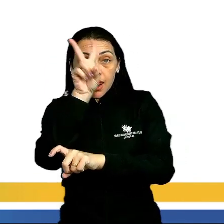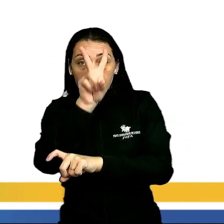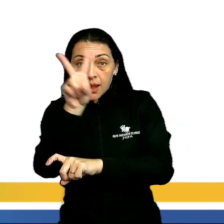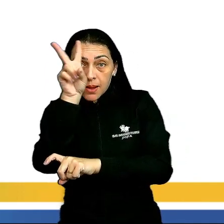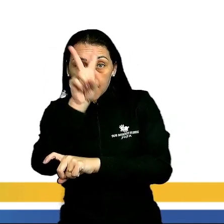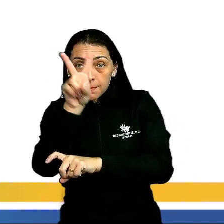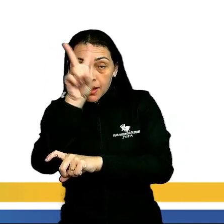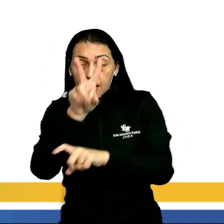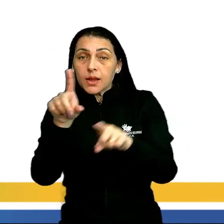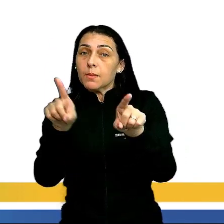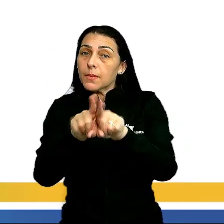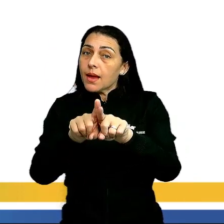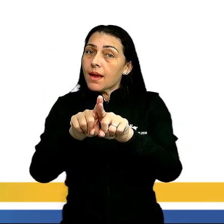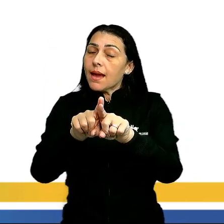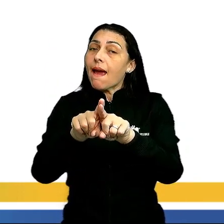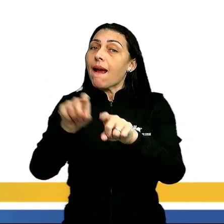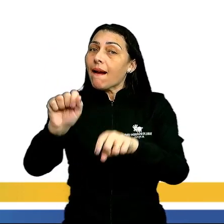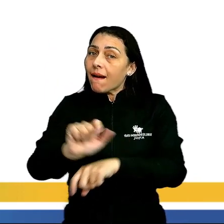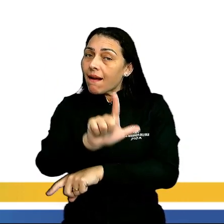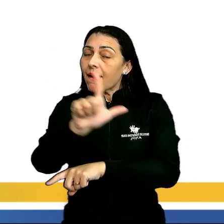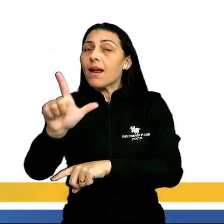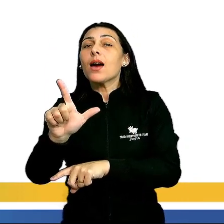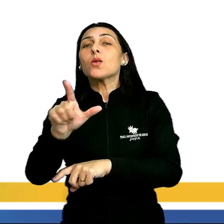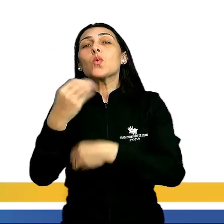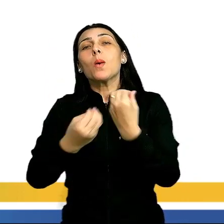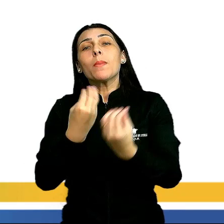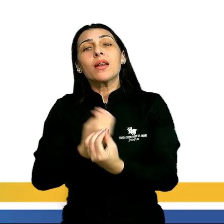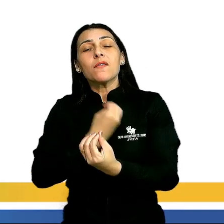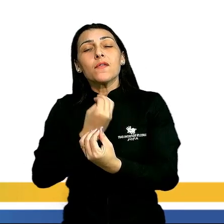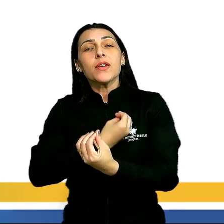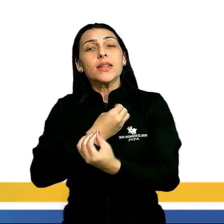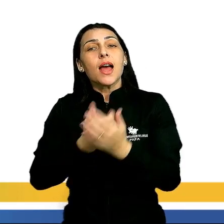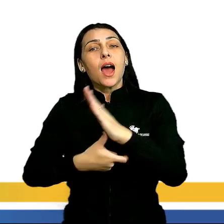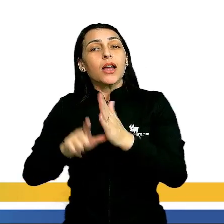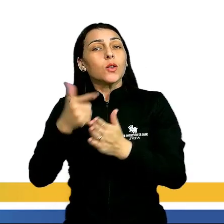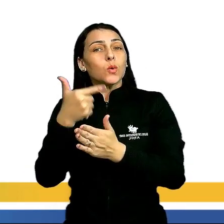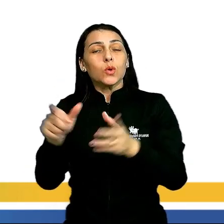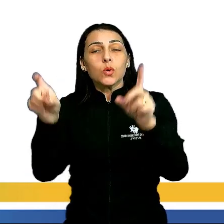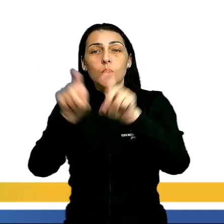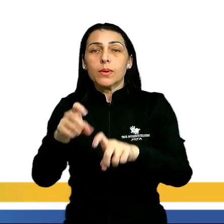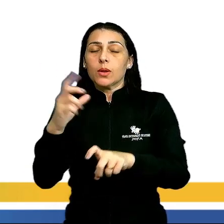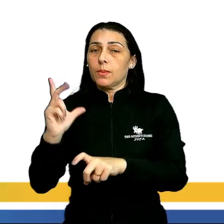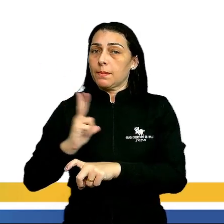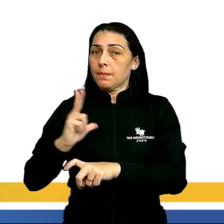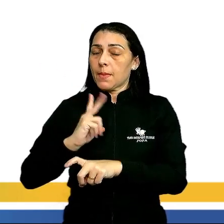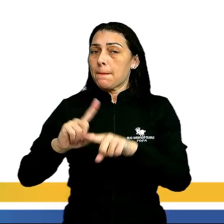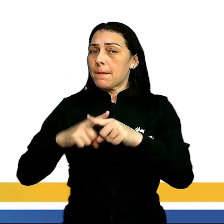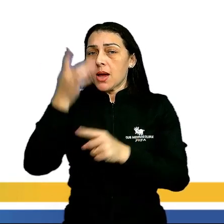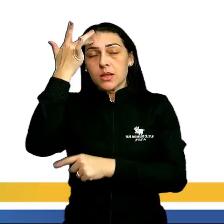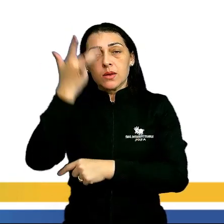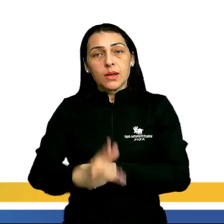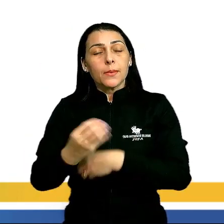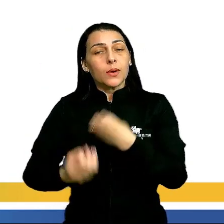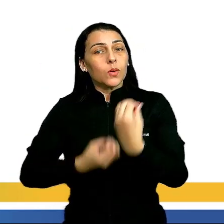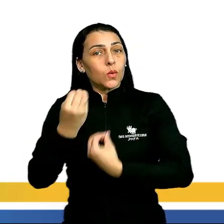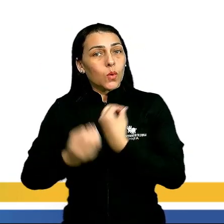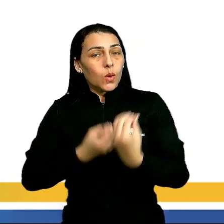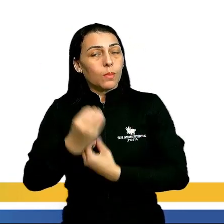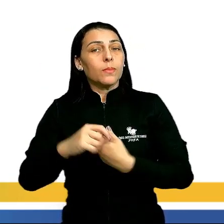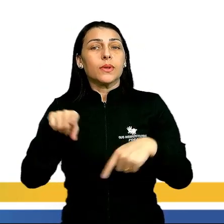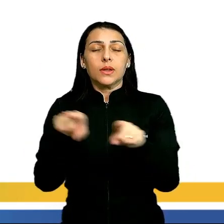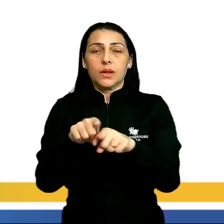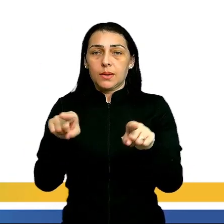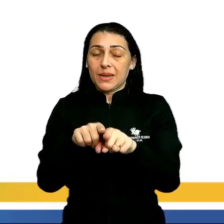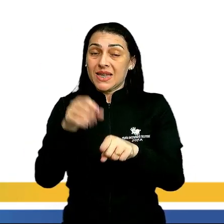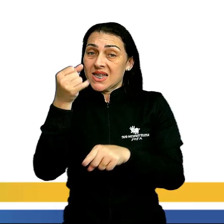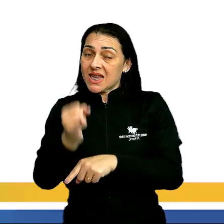Lembramo-nos, obviamente, como era a vida sem computador pessoal. mas não sabemos como ela seria